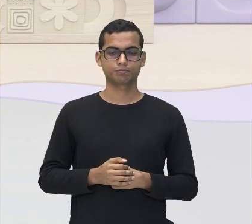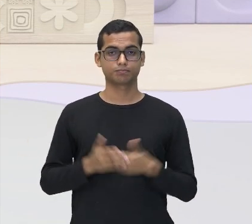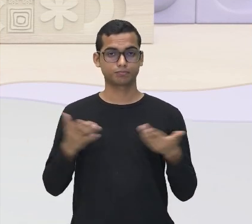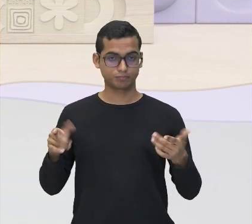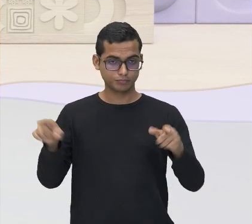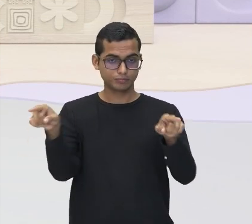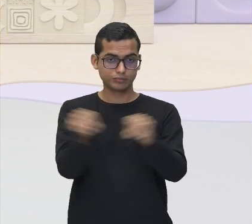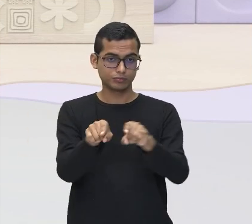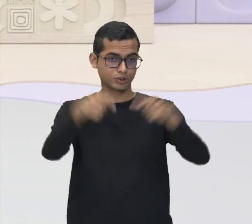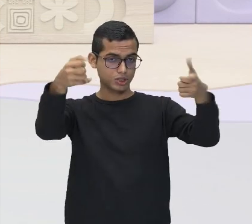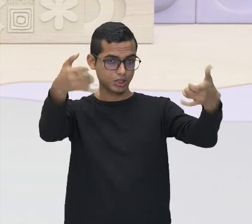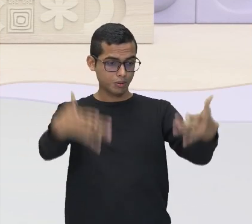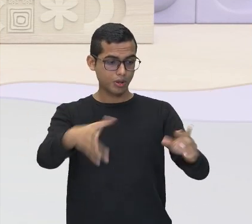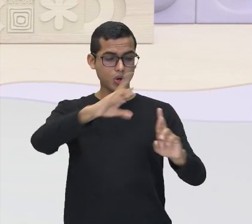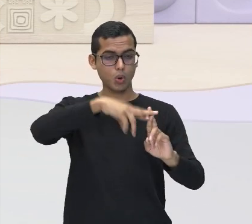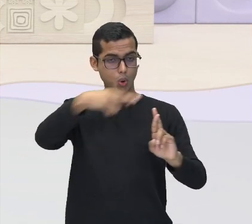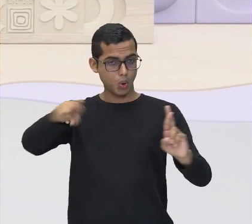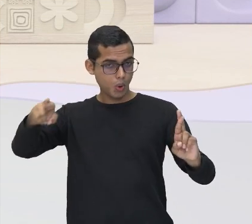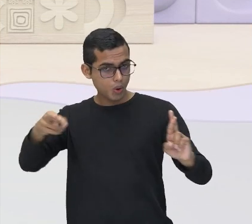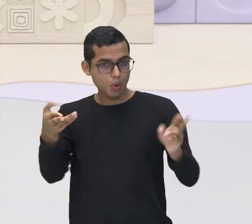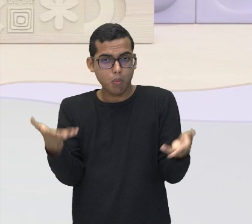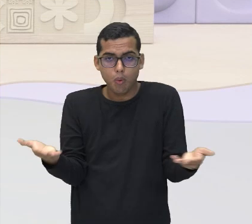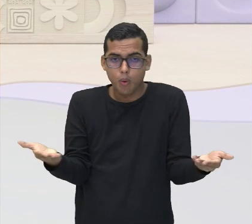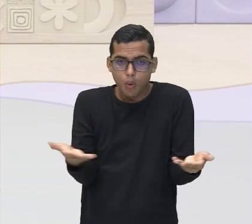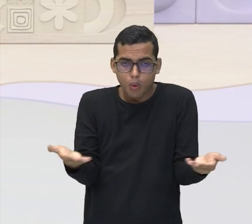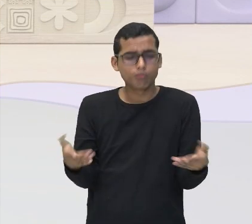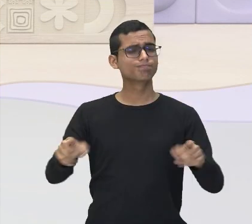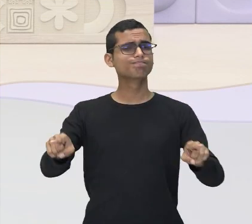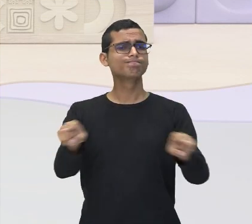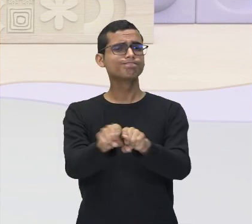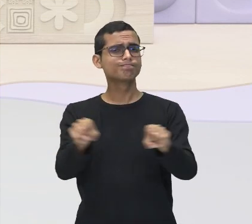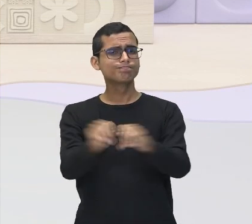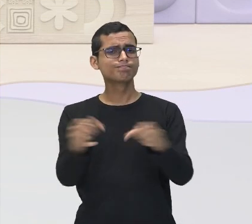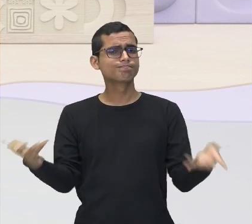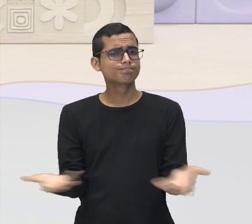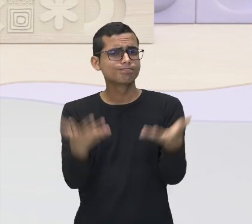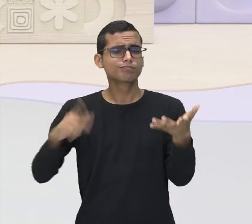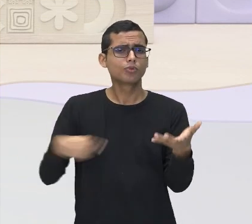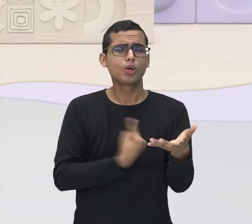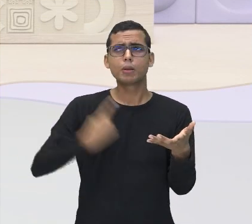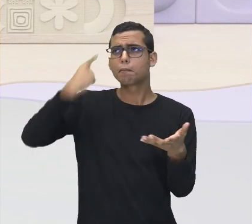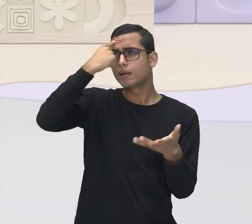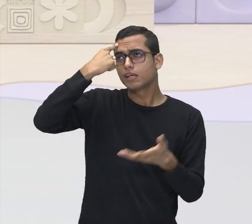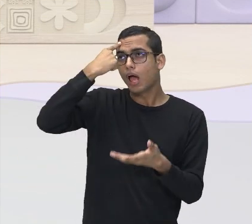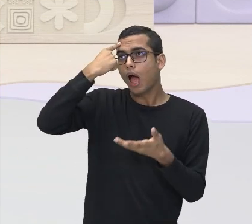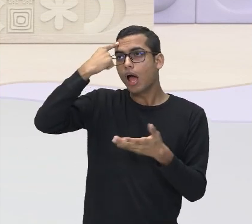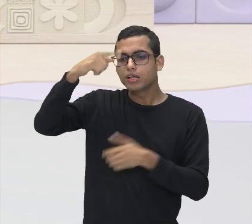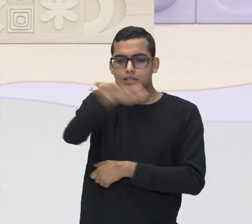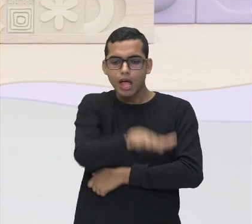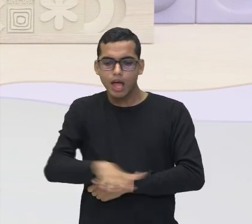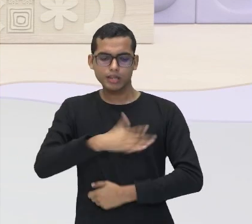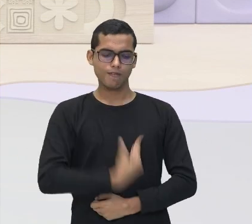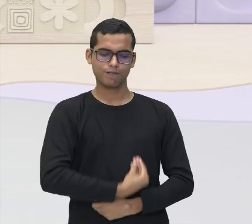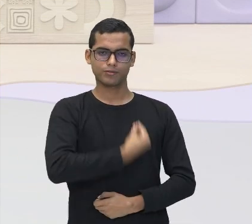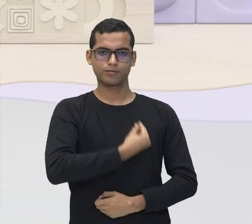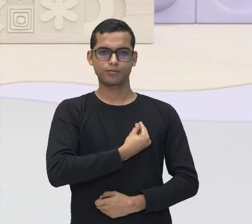nosso componente de hoje, requer também falar do nosso campo existencial.